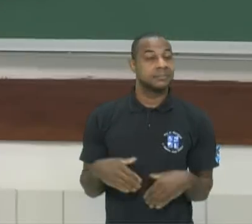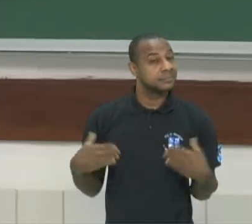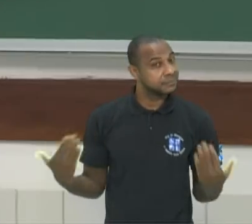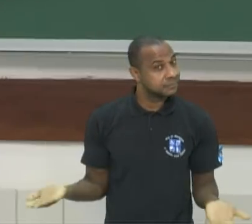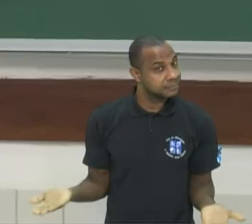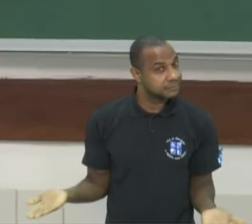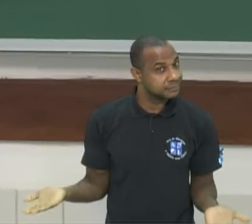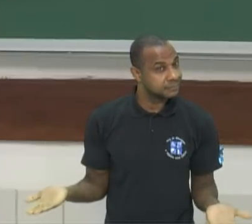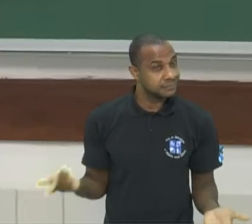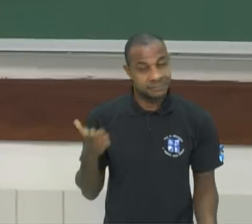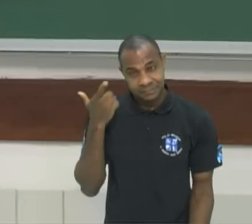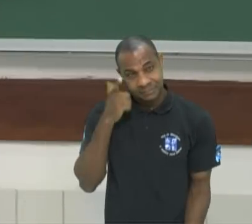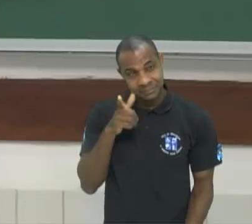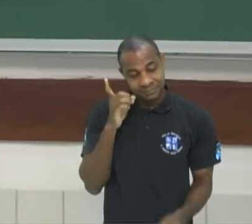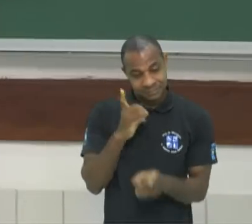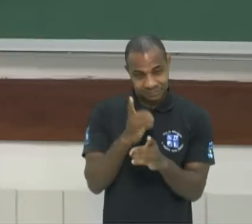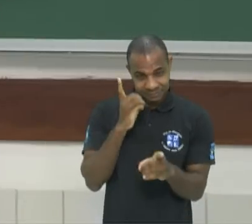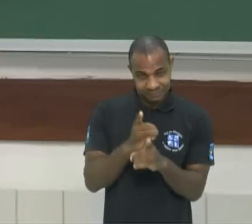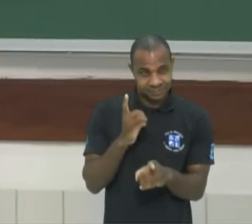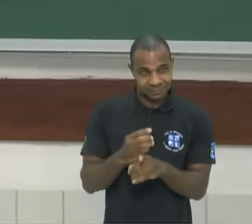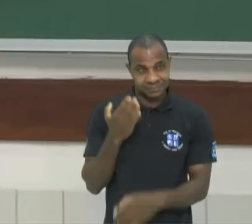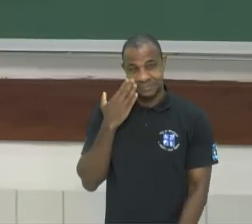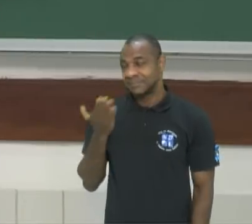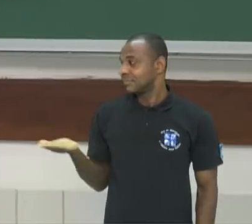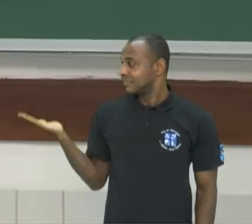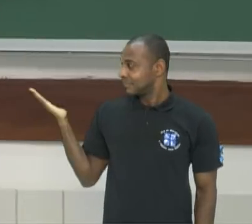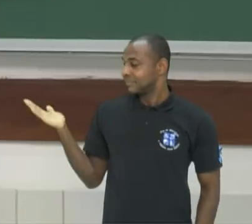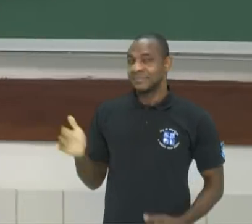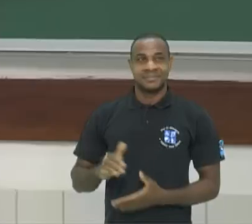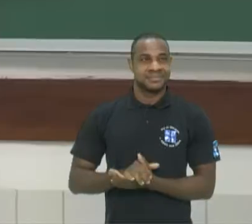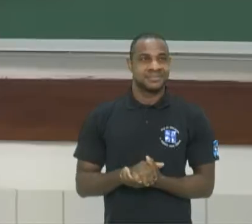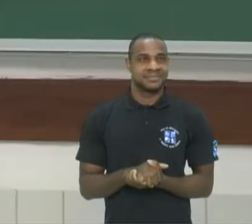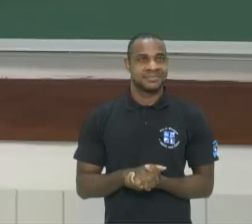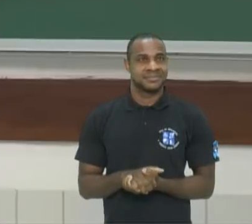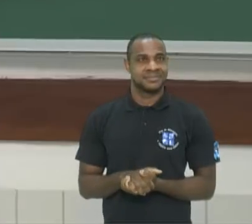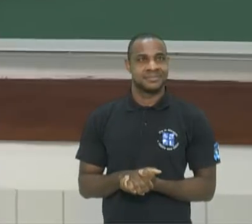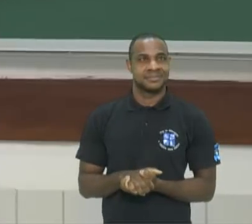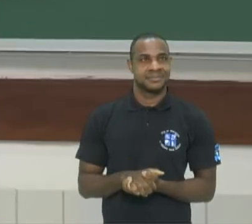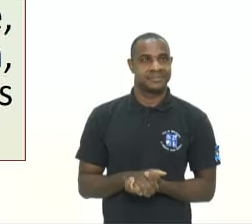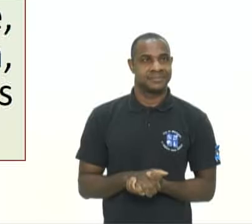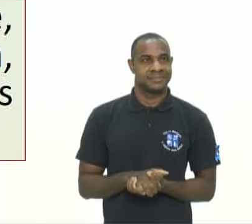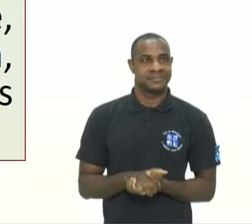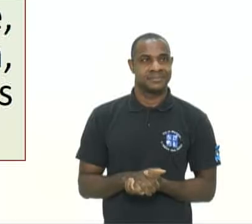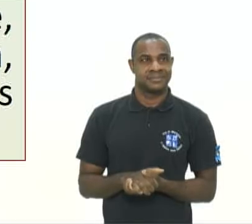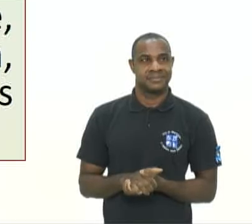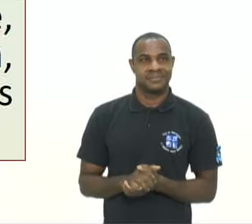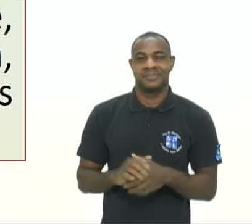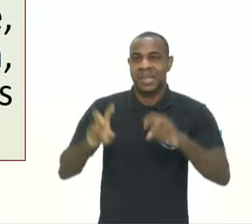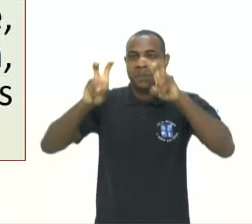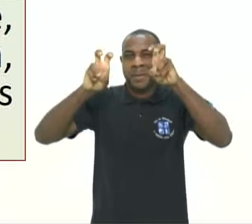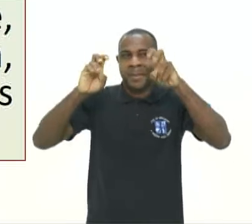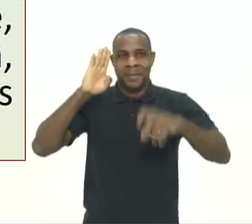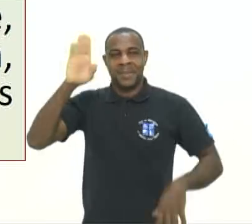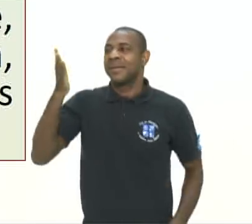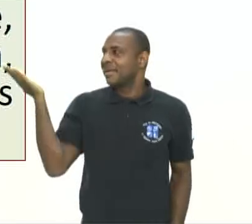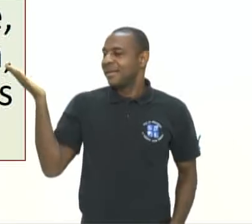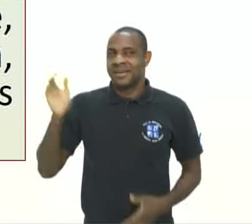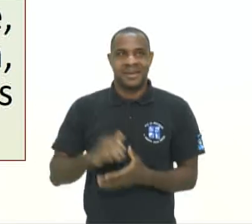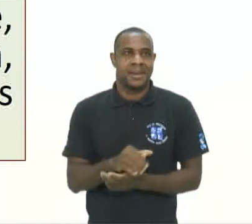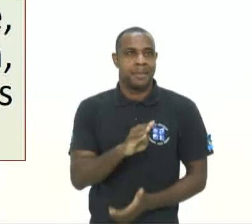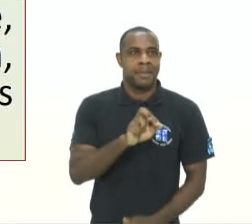Daí, pessoal, conseguiram encontrar a manchete ali? Muito fácil, né? Então, ali, ó,